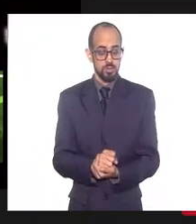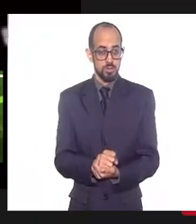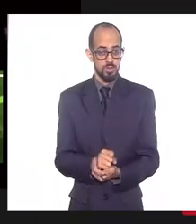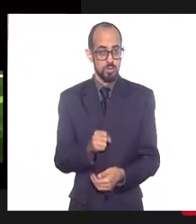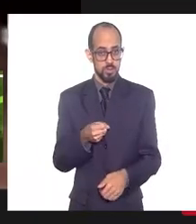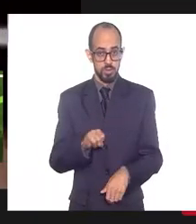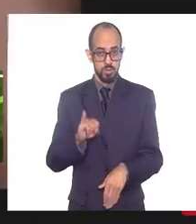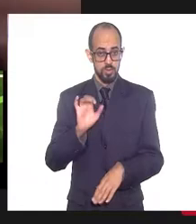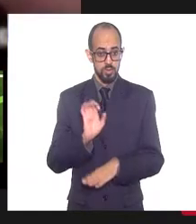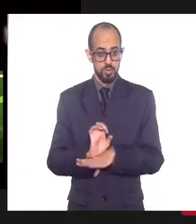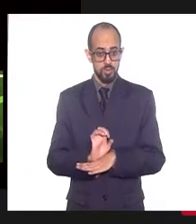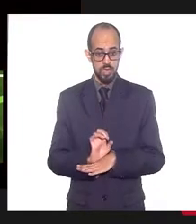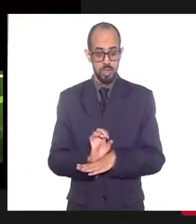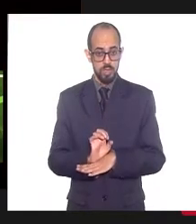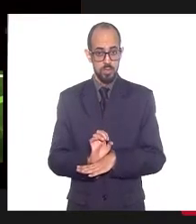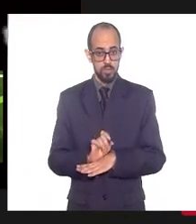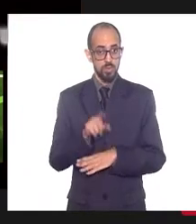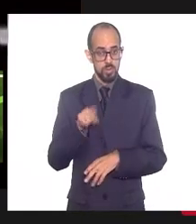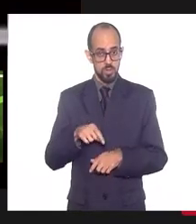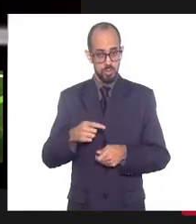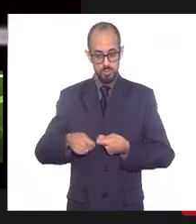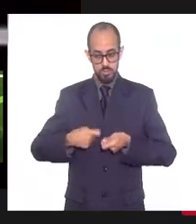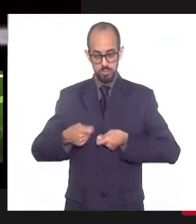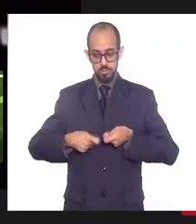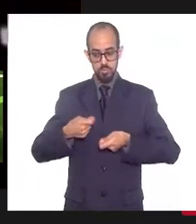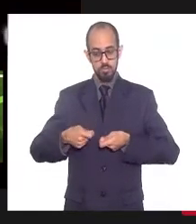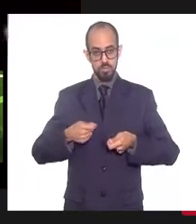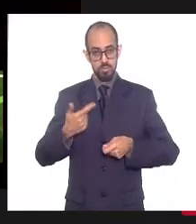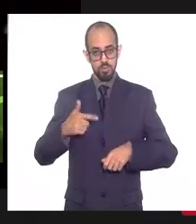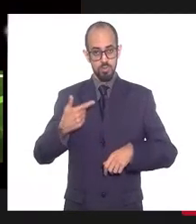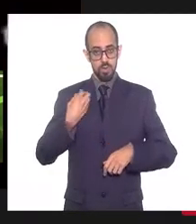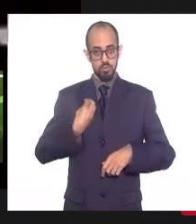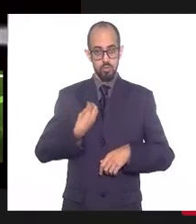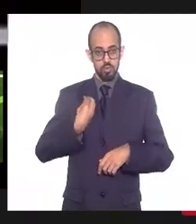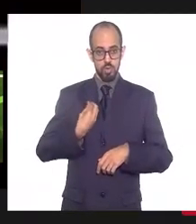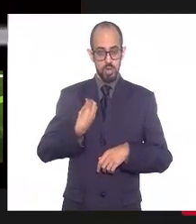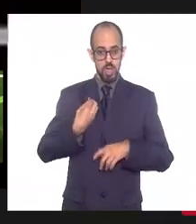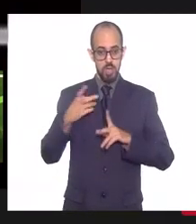é o agente regulador de tudo isso, não funciona como deve,